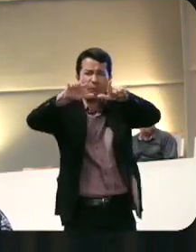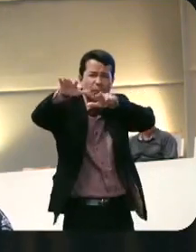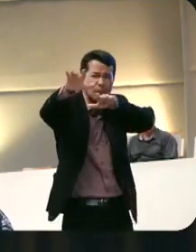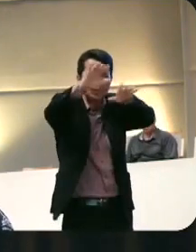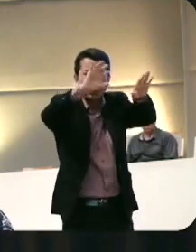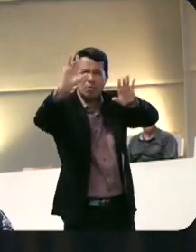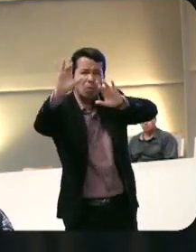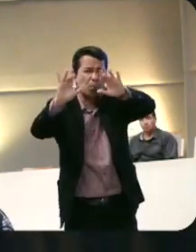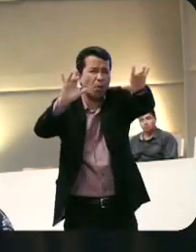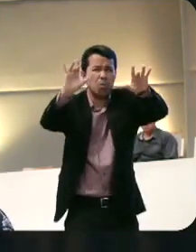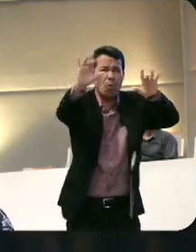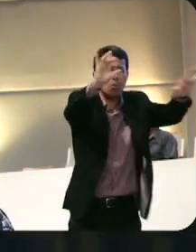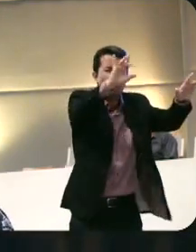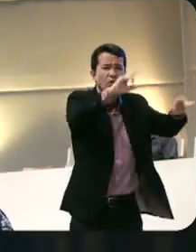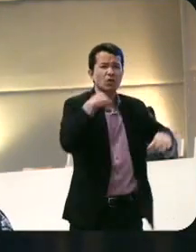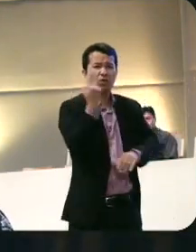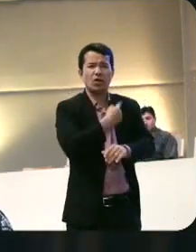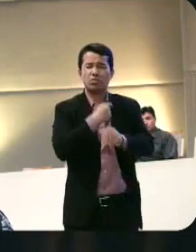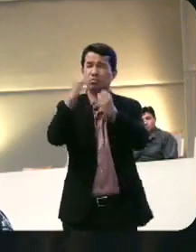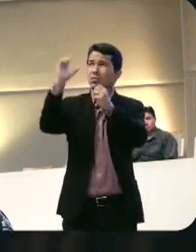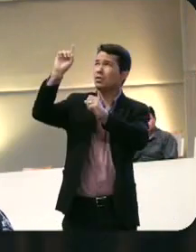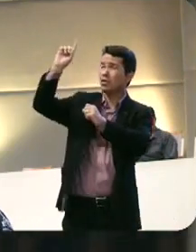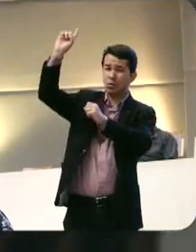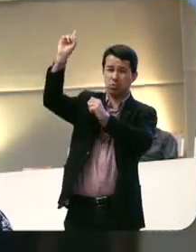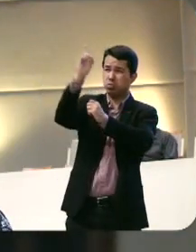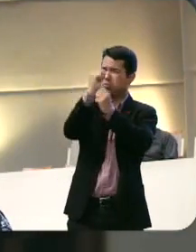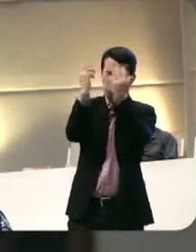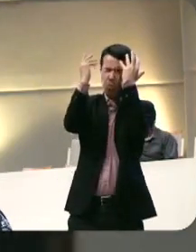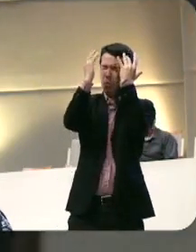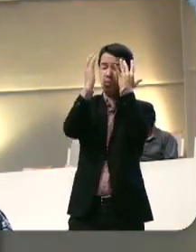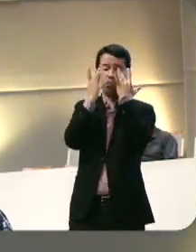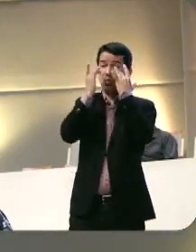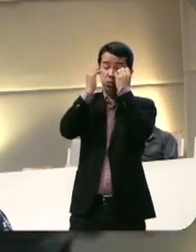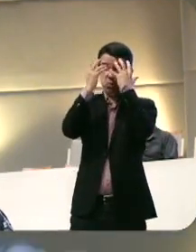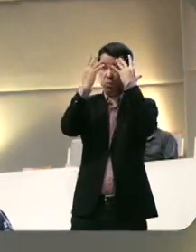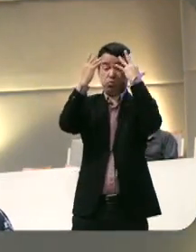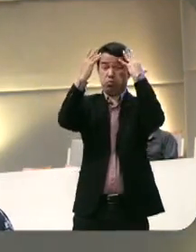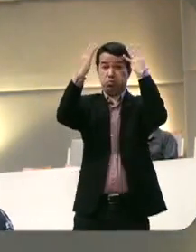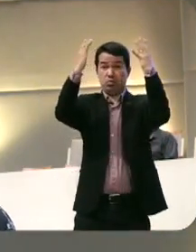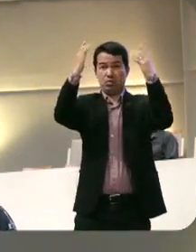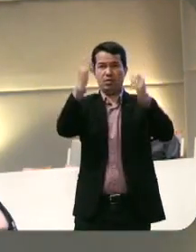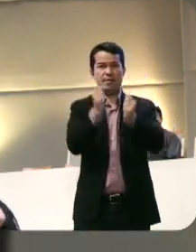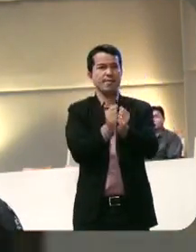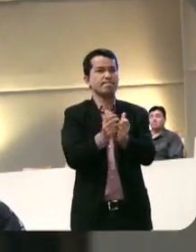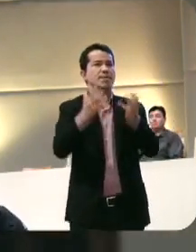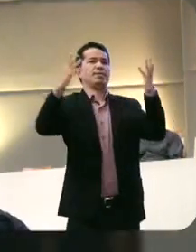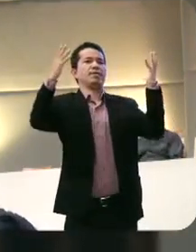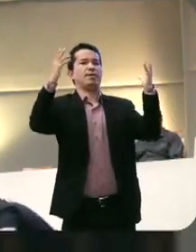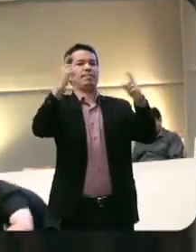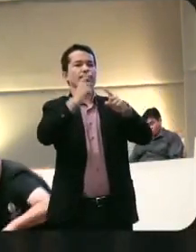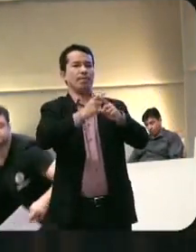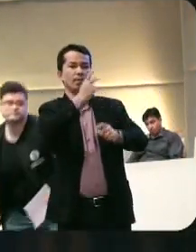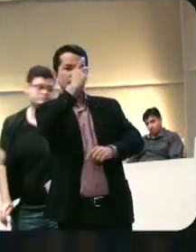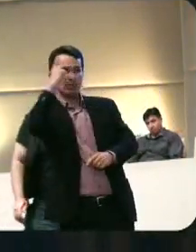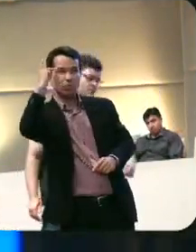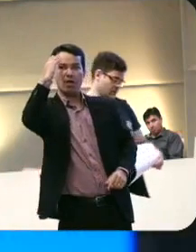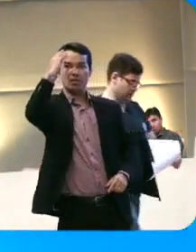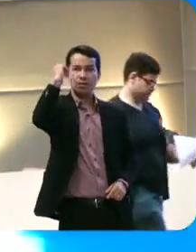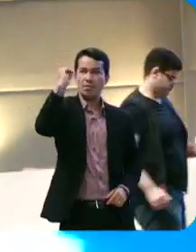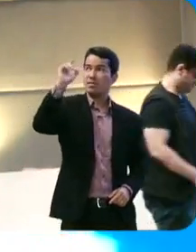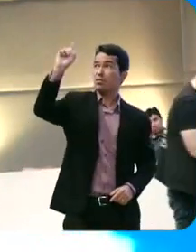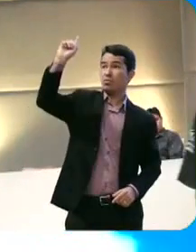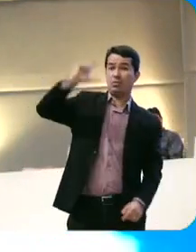o rosto resplandecendo a glória. E as pessoas vão saber que Deus existe, que Deus é vivo, que